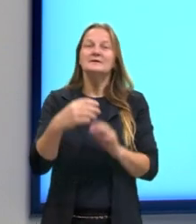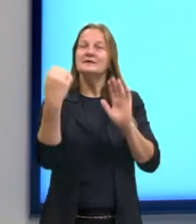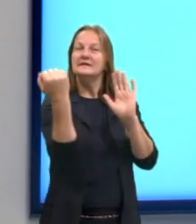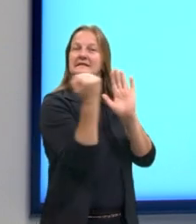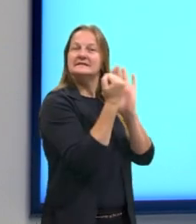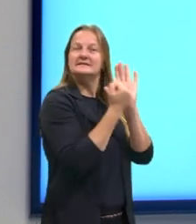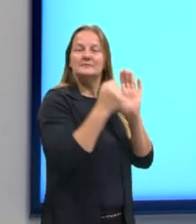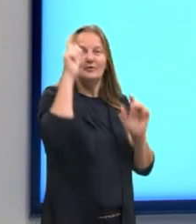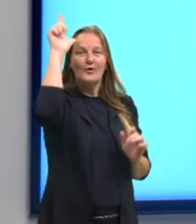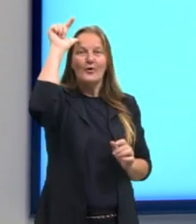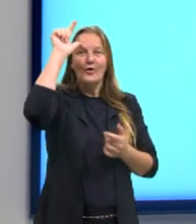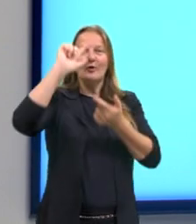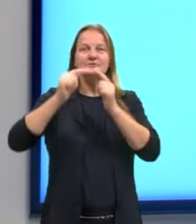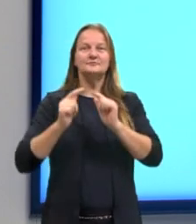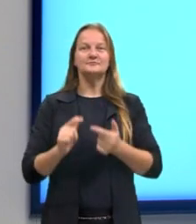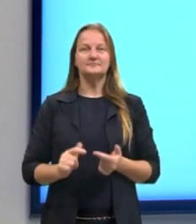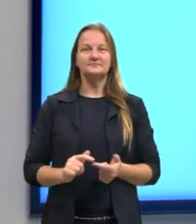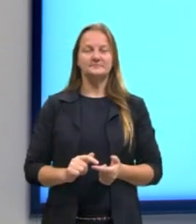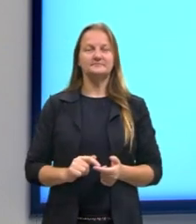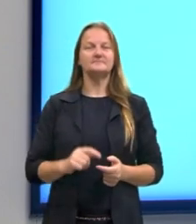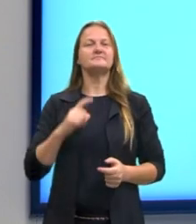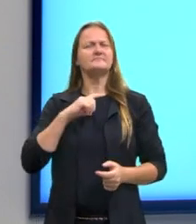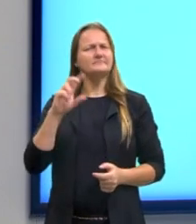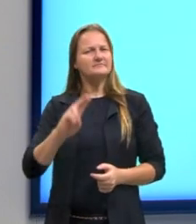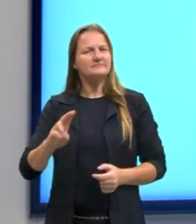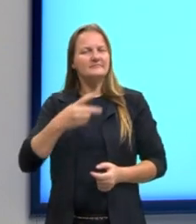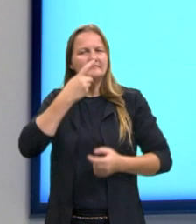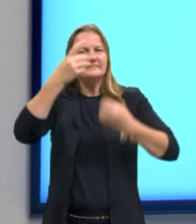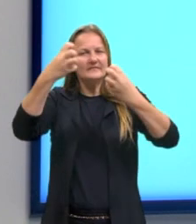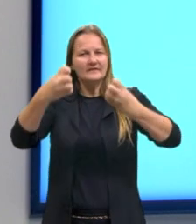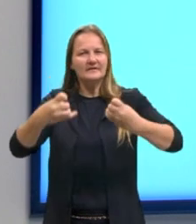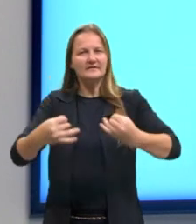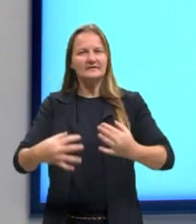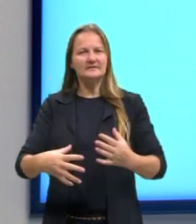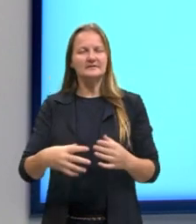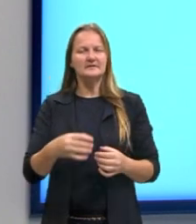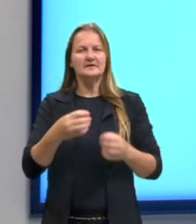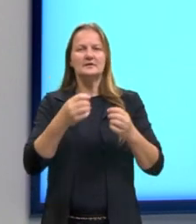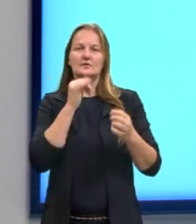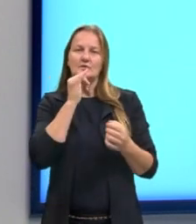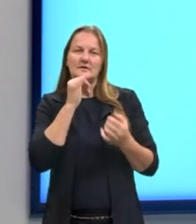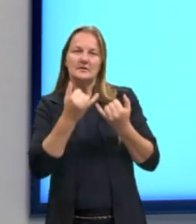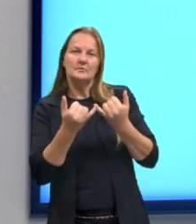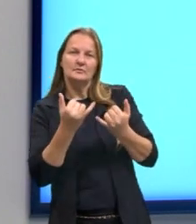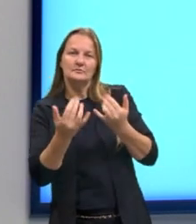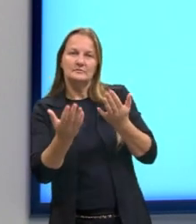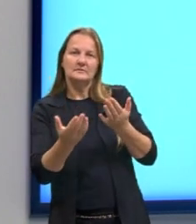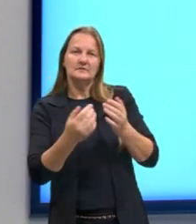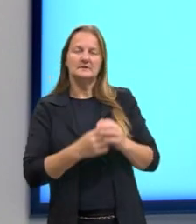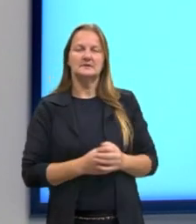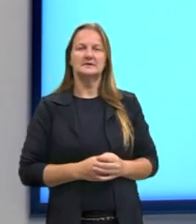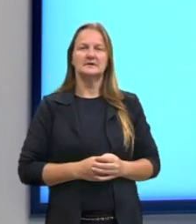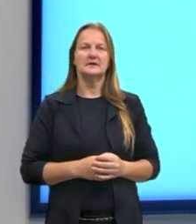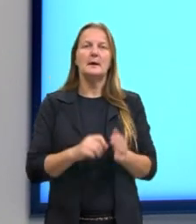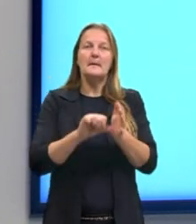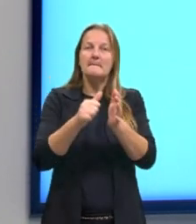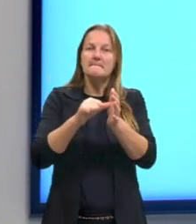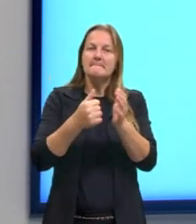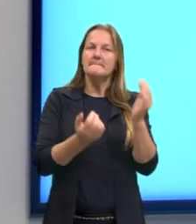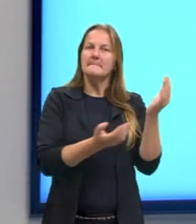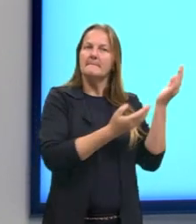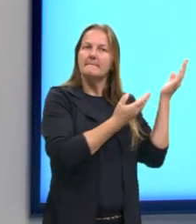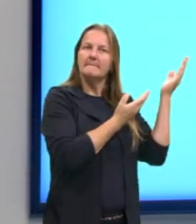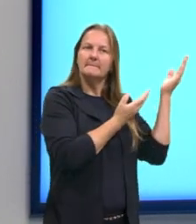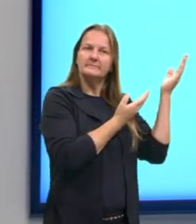símbolos lógicos. E aqui eu vou estar, então, falando um por um desse exemplo, onde, primeiro, vou me referir ao